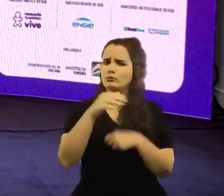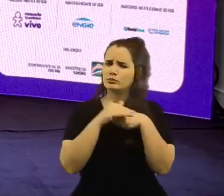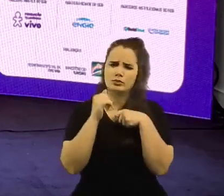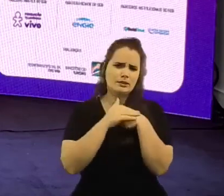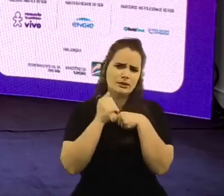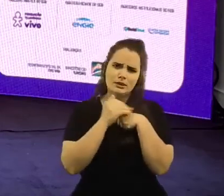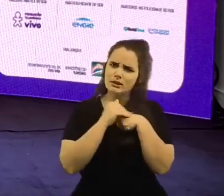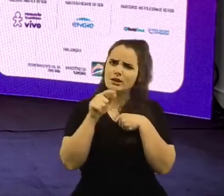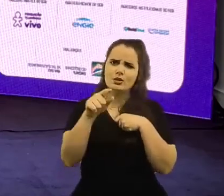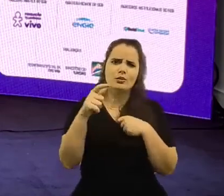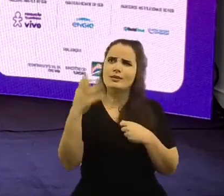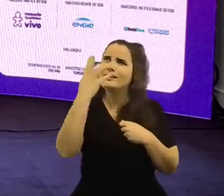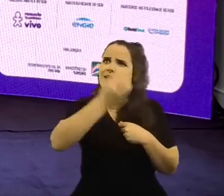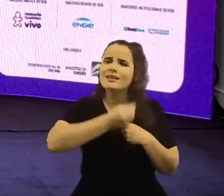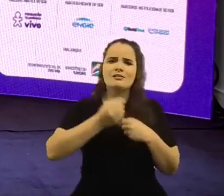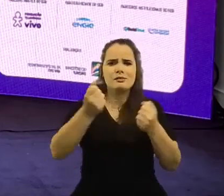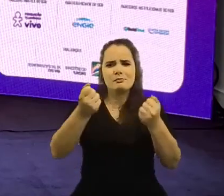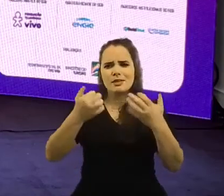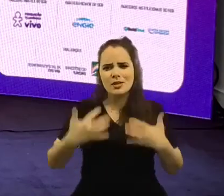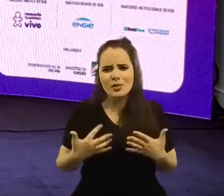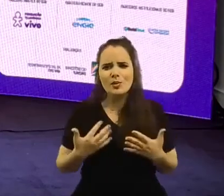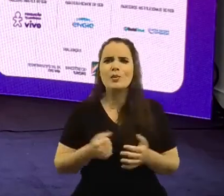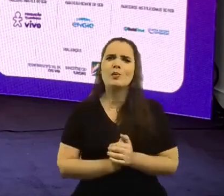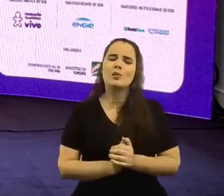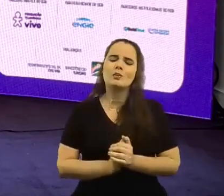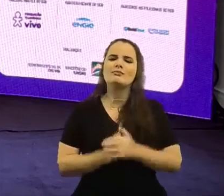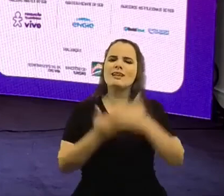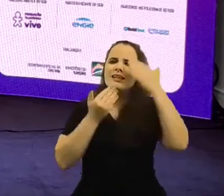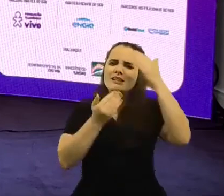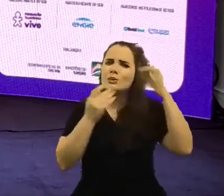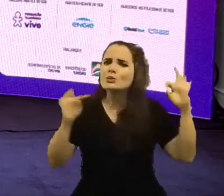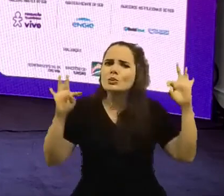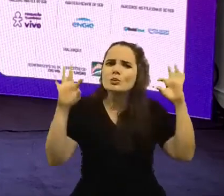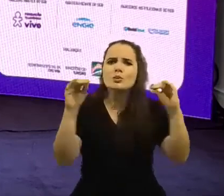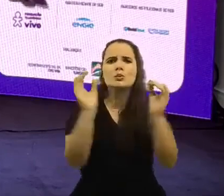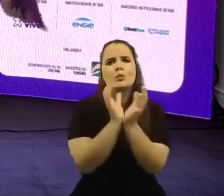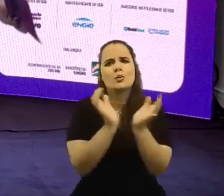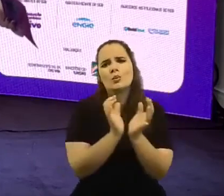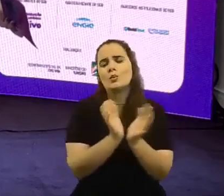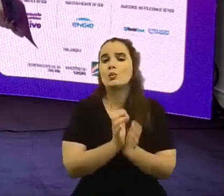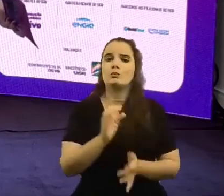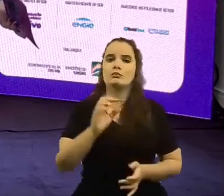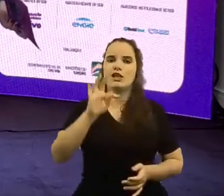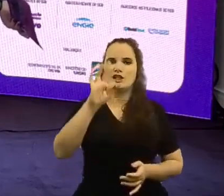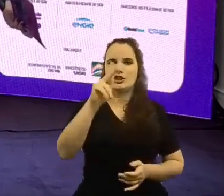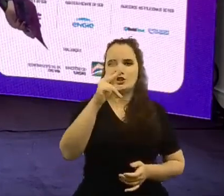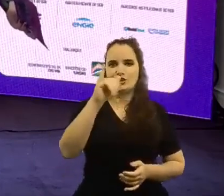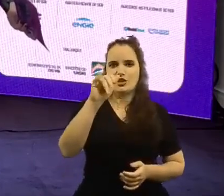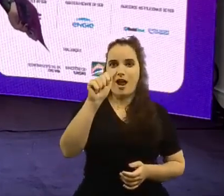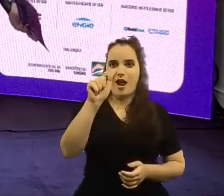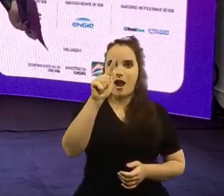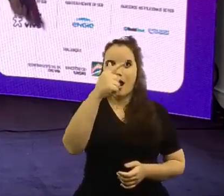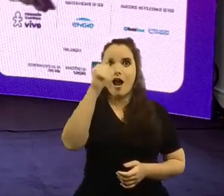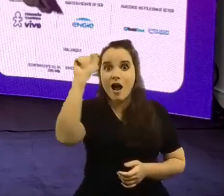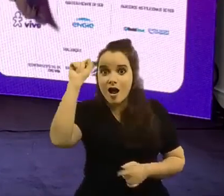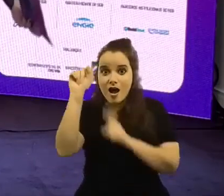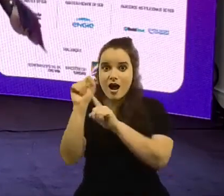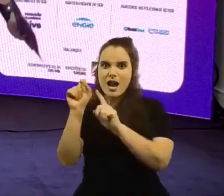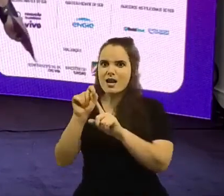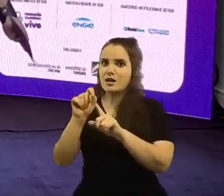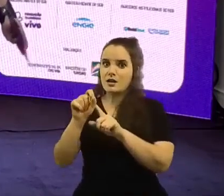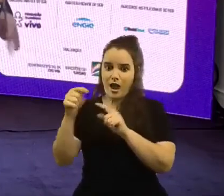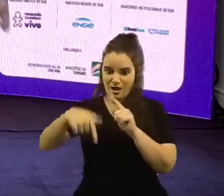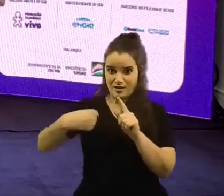no começo da abertura ali, que tu agradeceu toda a equipe, o Thiagão, que não está aqui no lançamento, mas trabalhou incessantemente, ele vai estar no